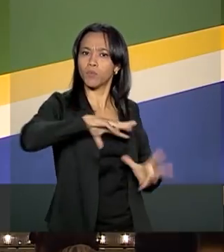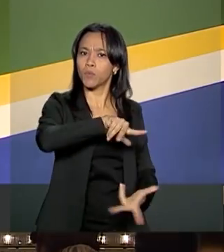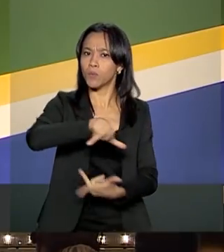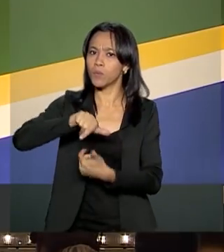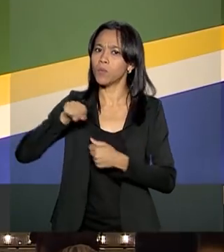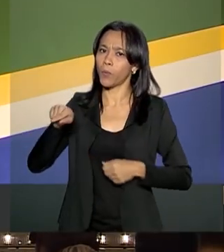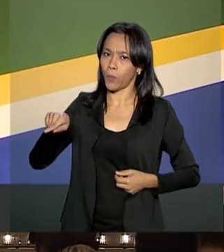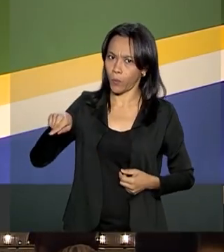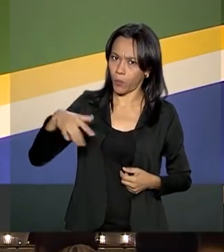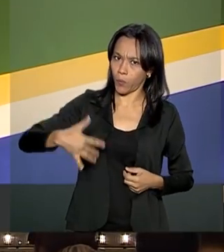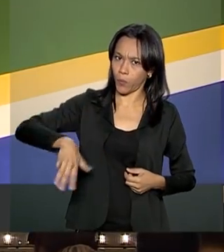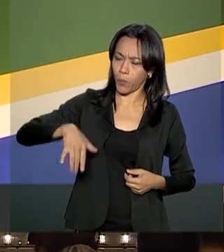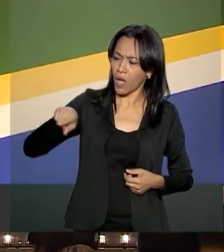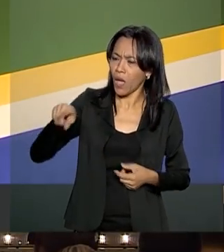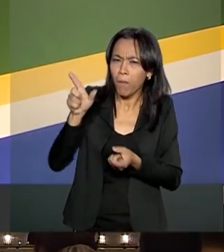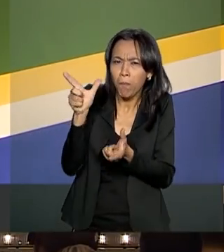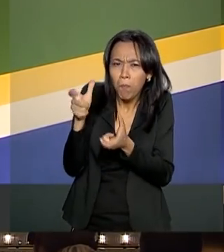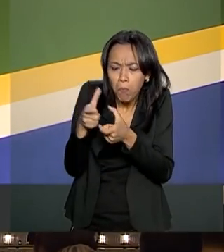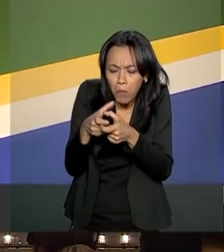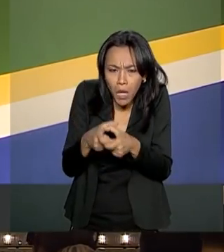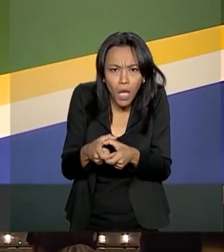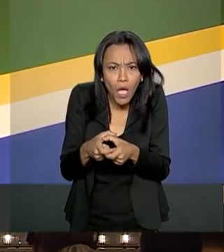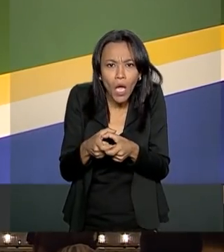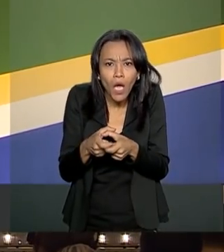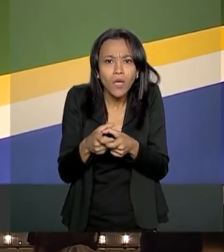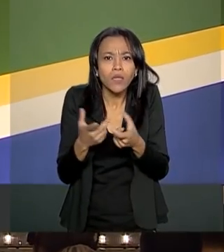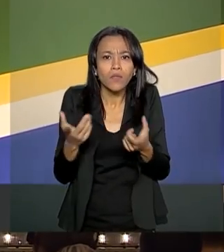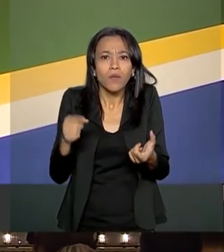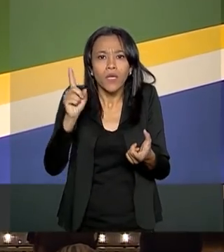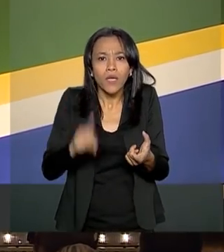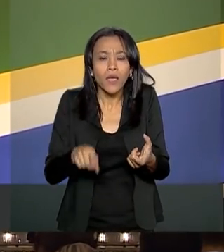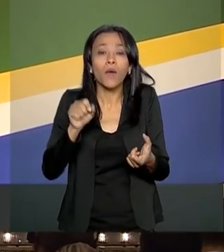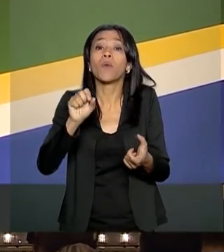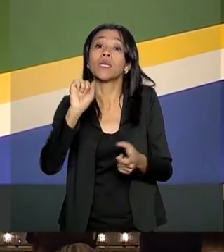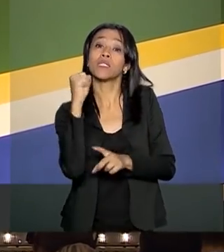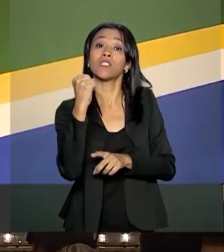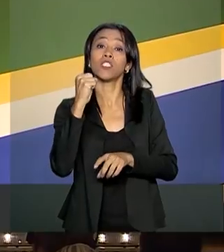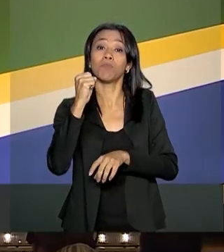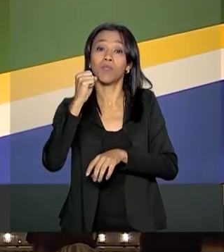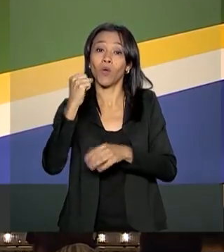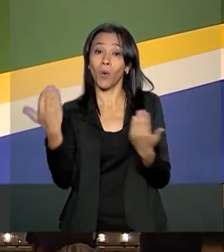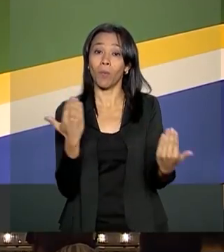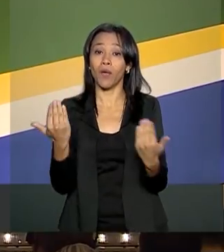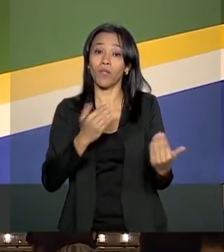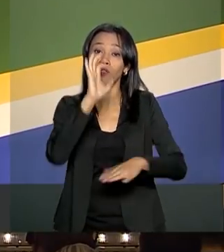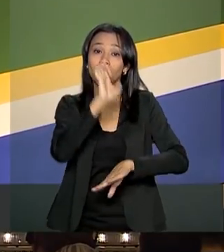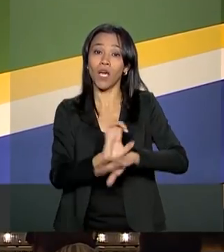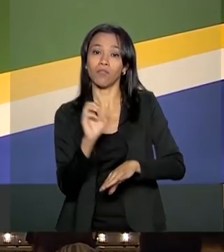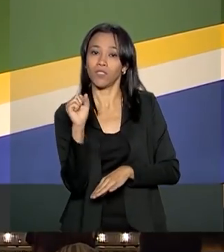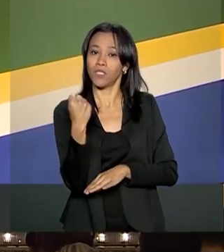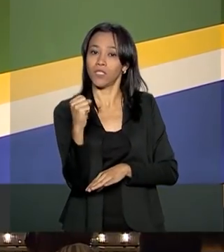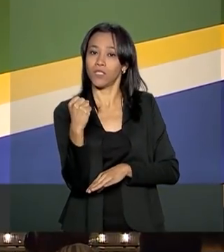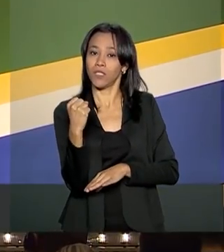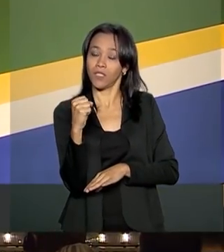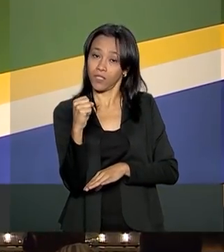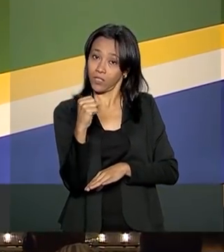Israel é menor que o menor estado brasileiro, que é Sergipe. Eu quero repetir